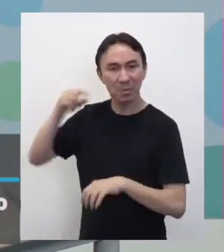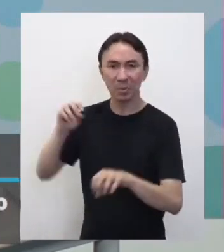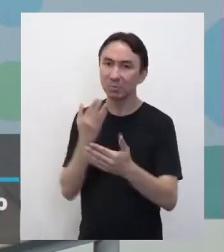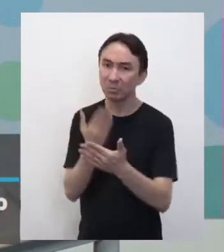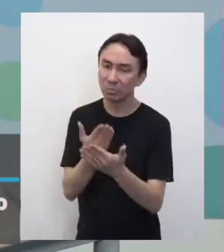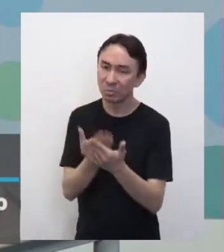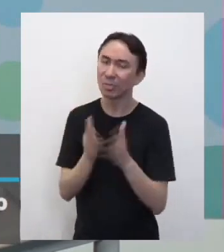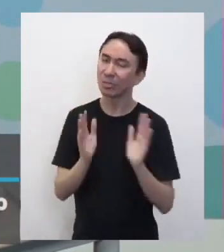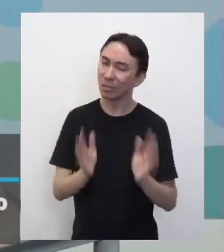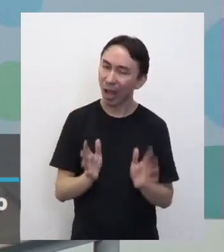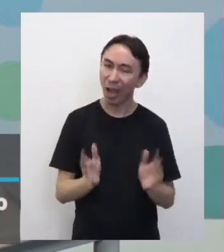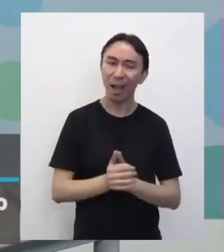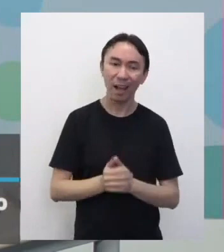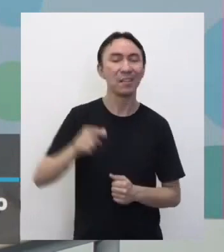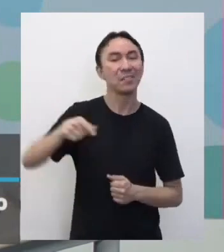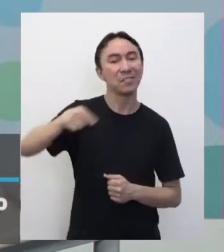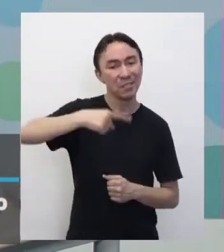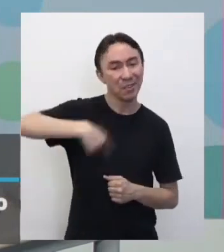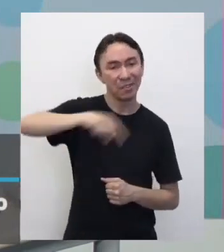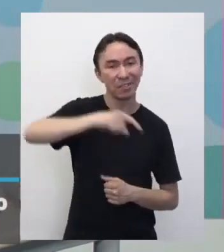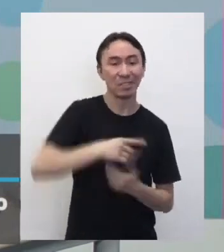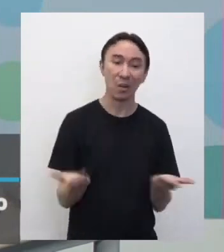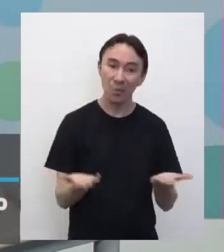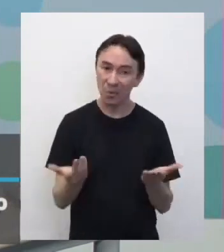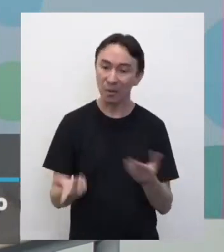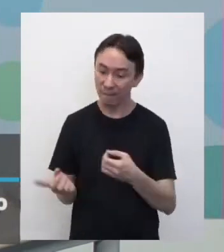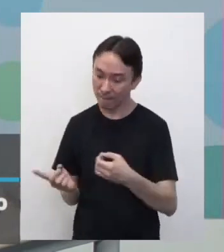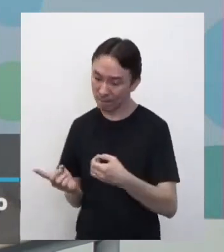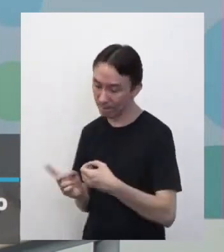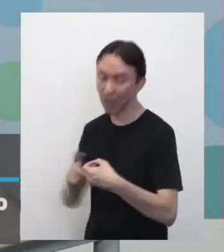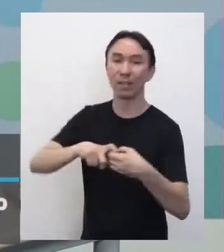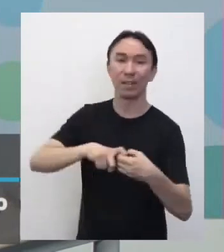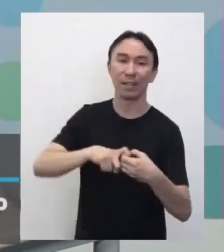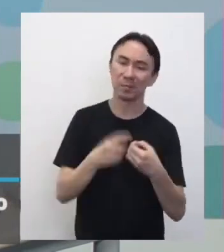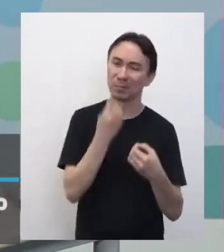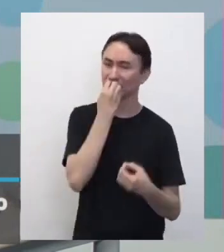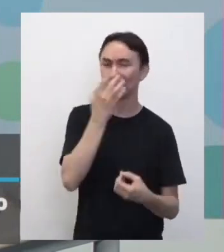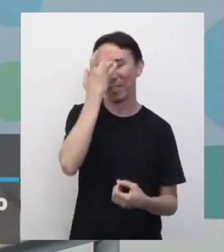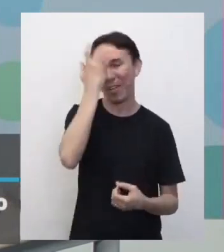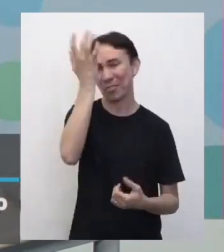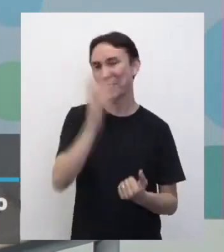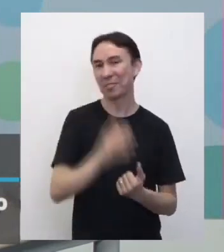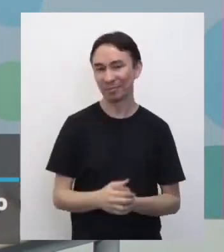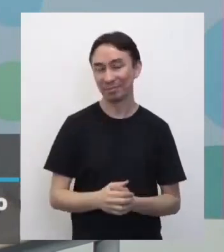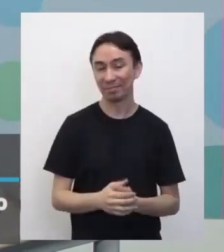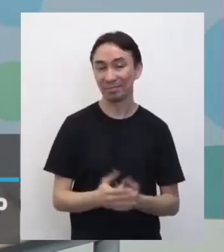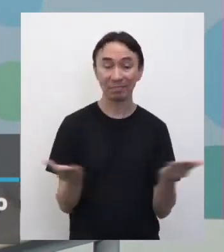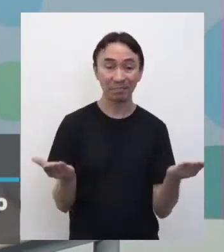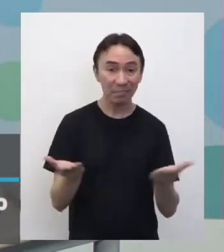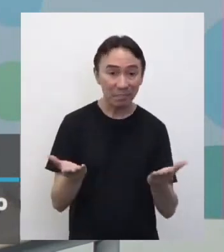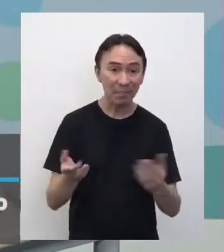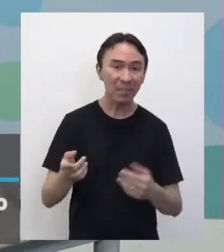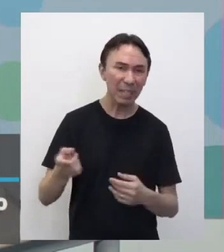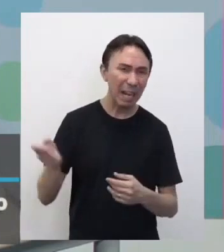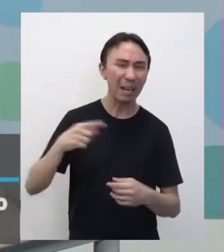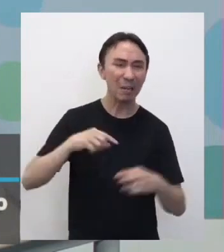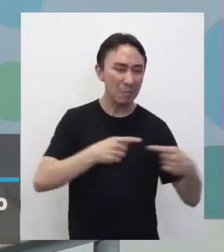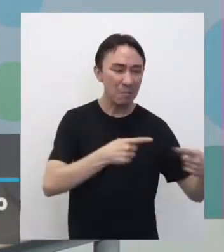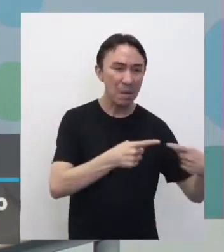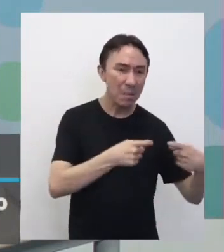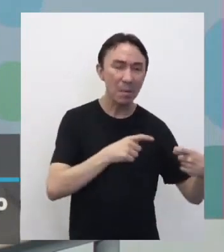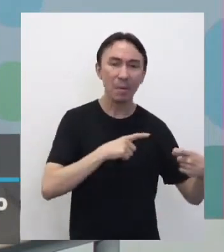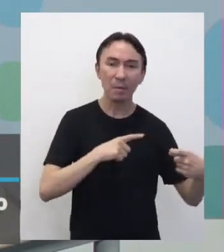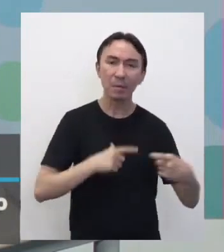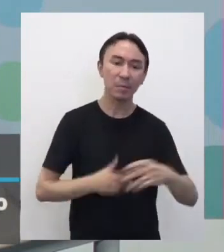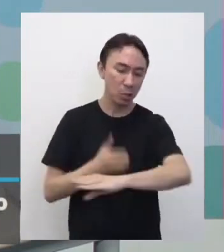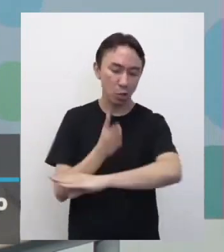fácil para a gente fazer esta retomada aí dos conteúdos, tá? A respeito das cruzadas, da Baixa Idade